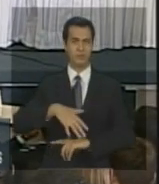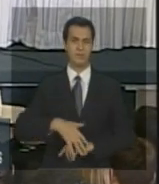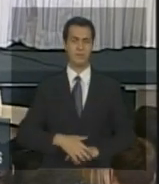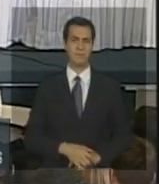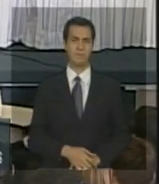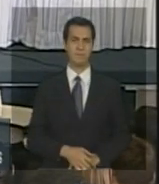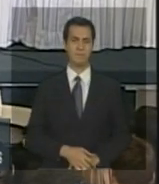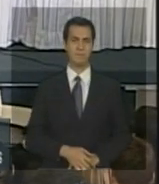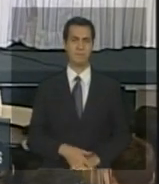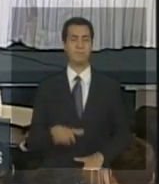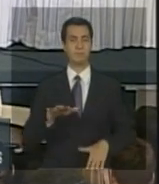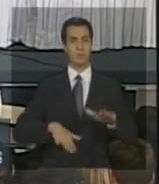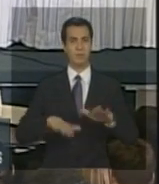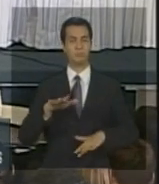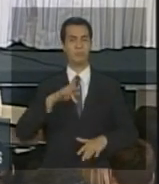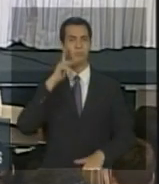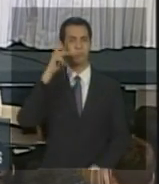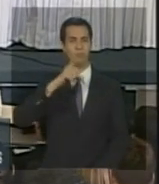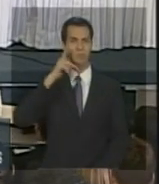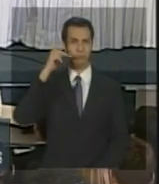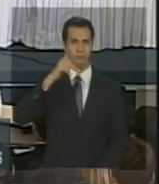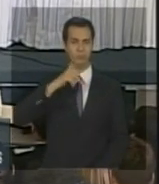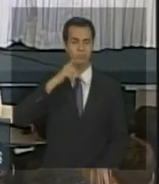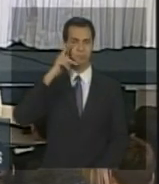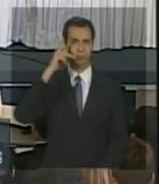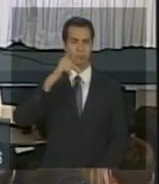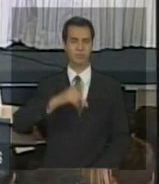em muitas políticas ao longo